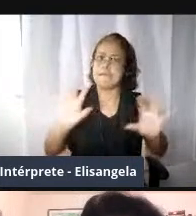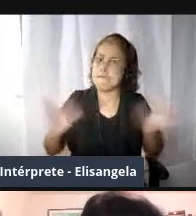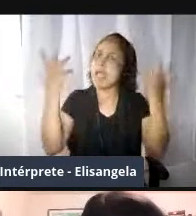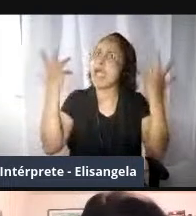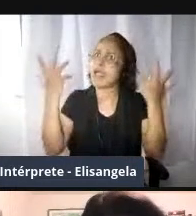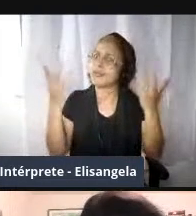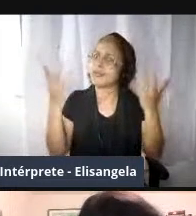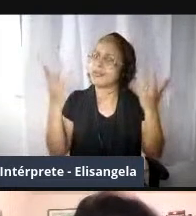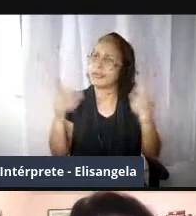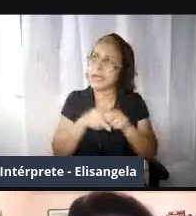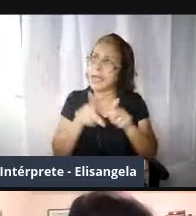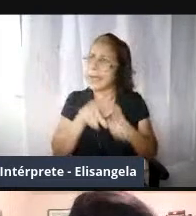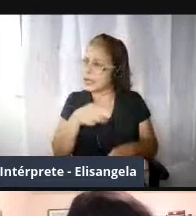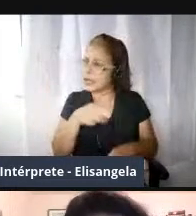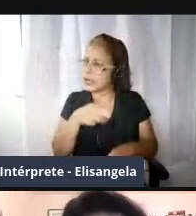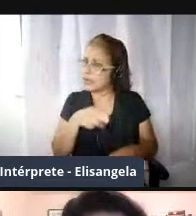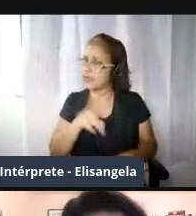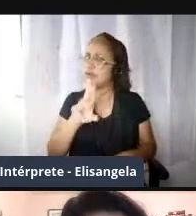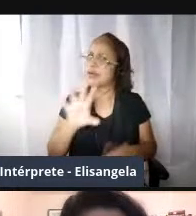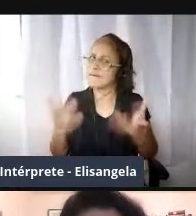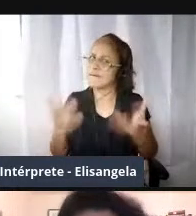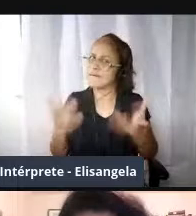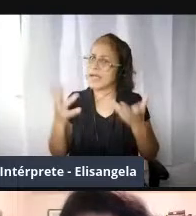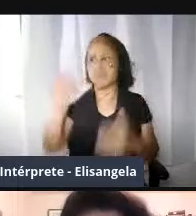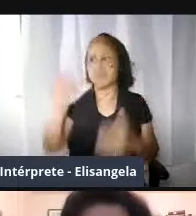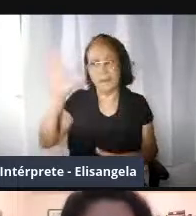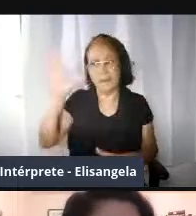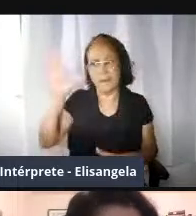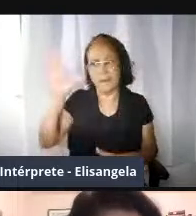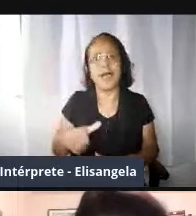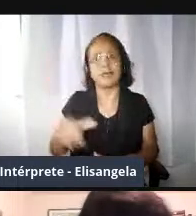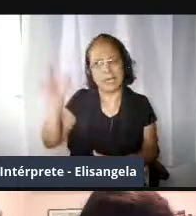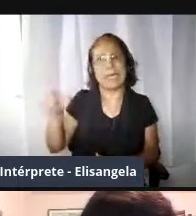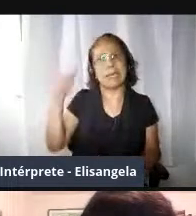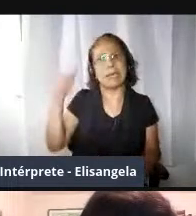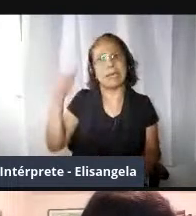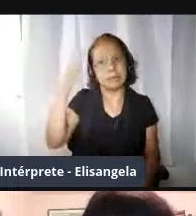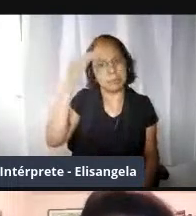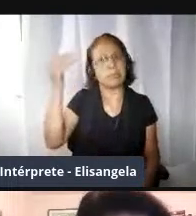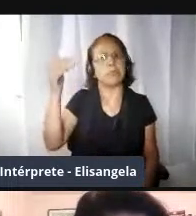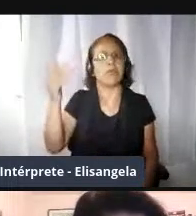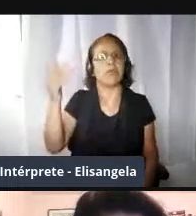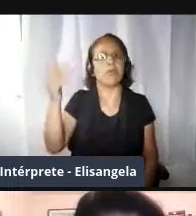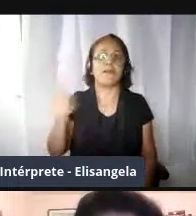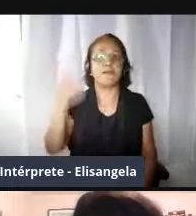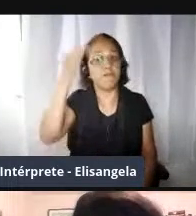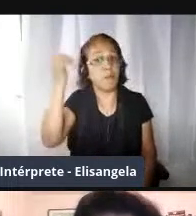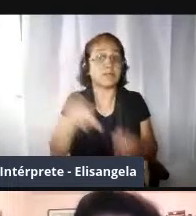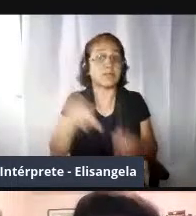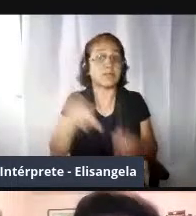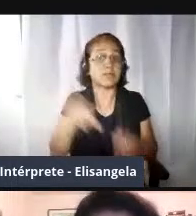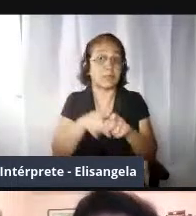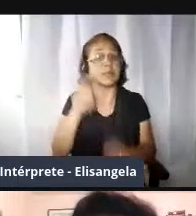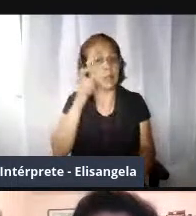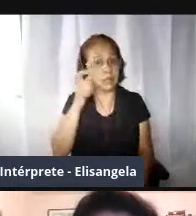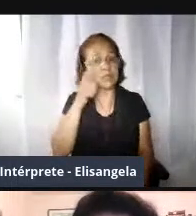faz parte do júri, né? Convocado para o júri, enfim, uma figura muito interessante que é uma das últimas que eu tenho